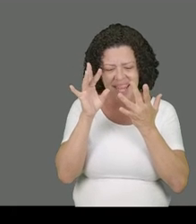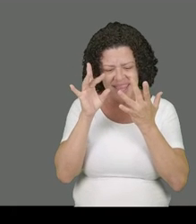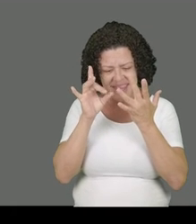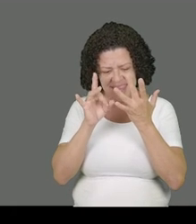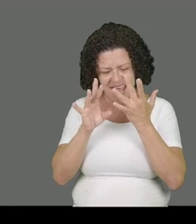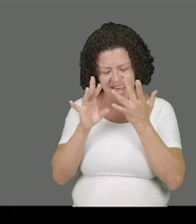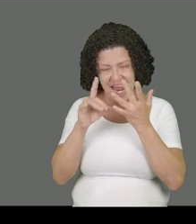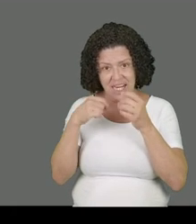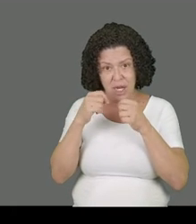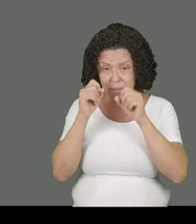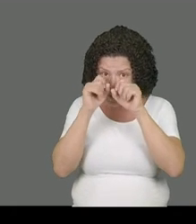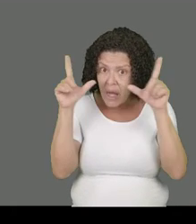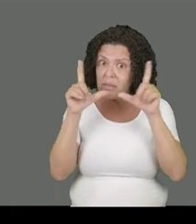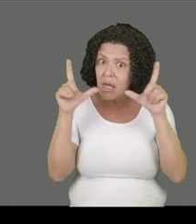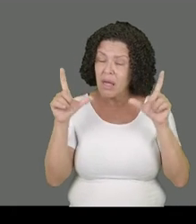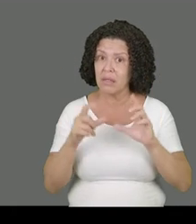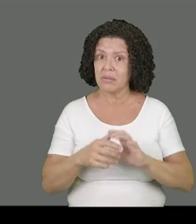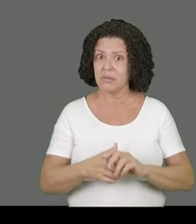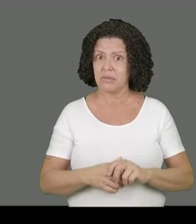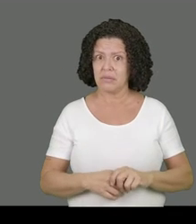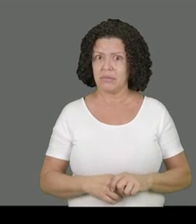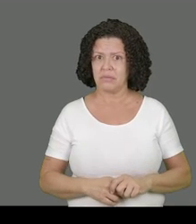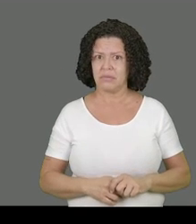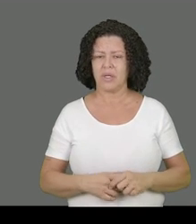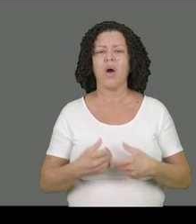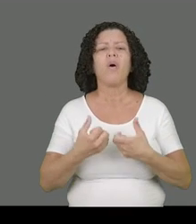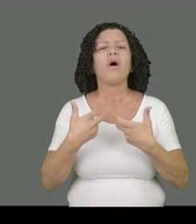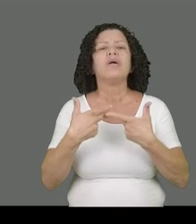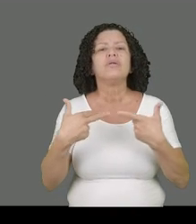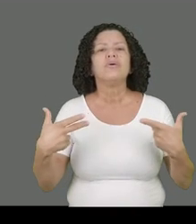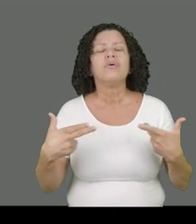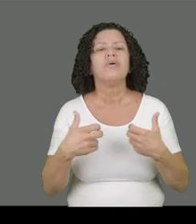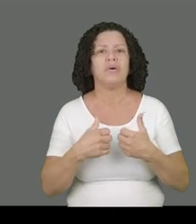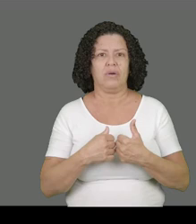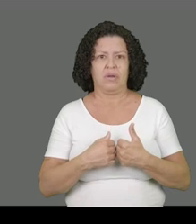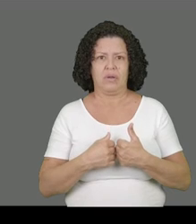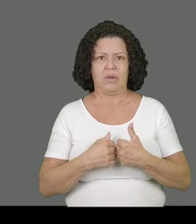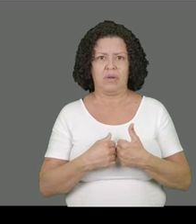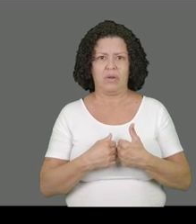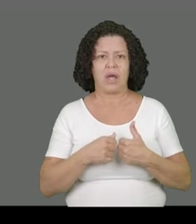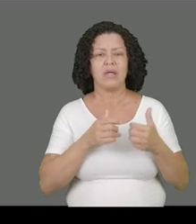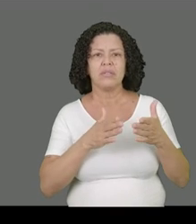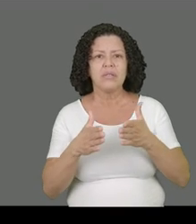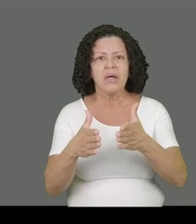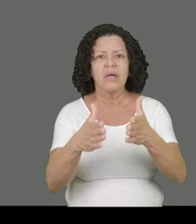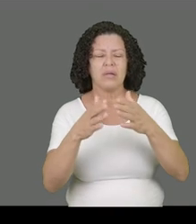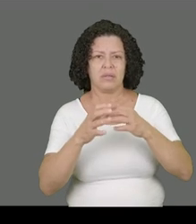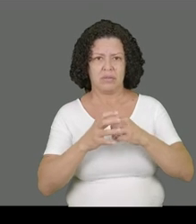pequenos detalhes a gente precisa estar atento. Quais são esses